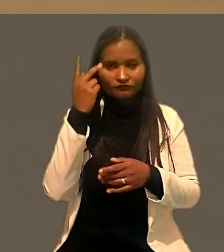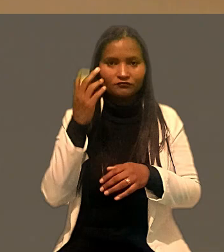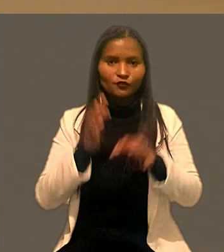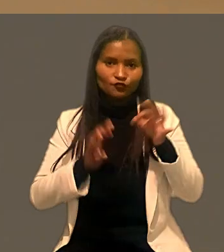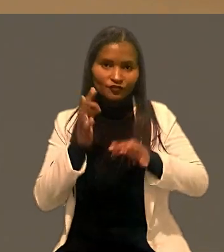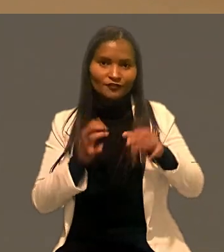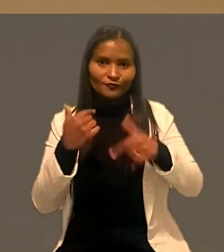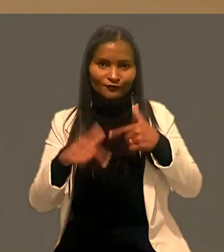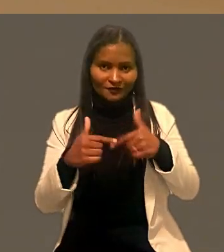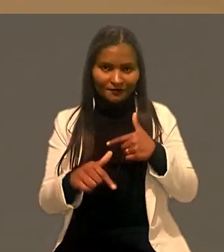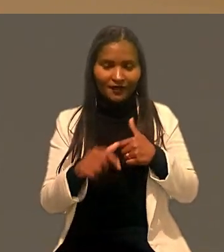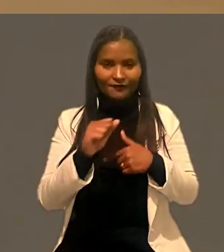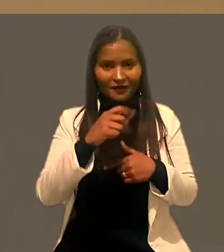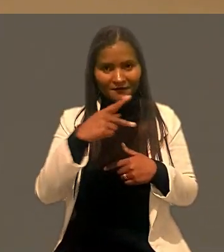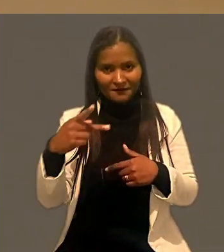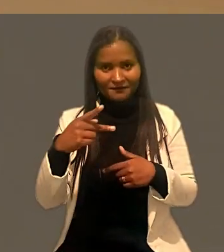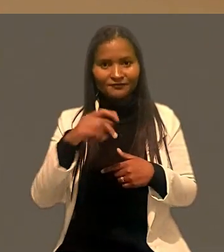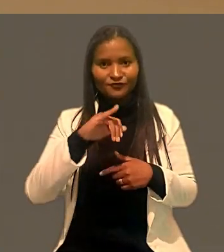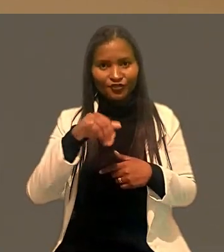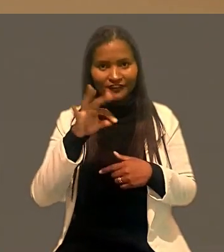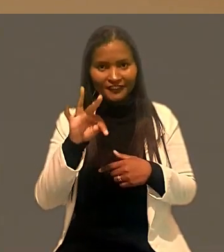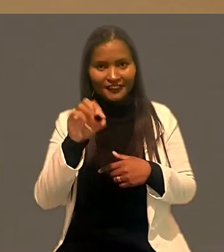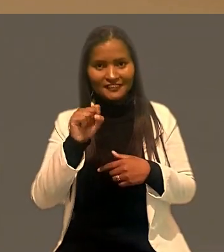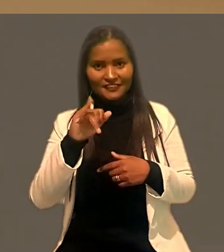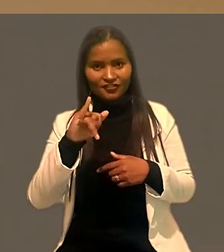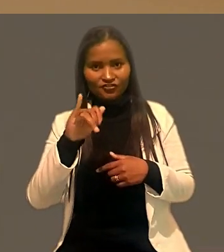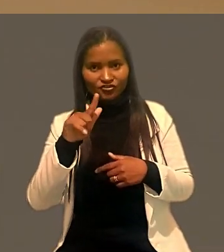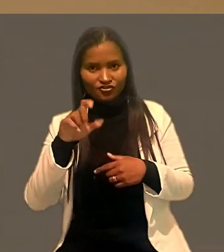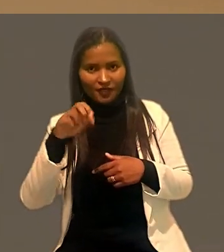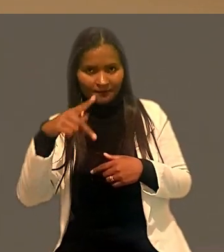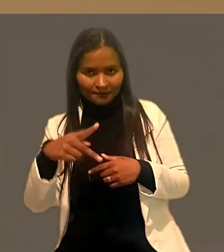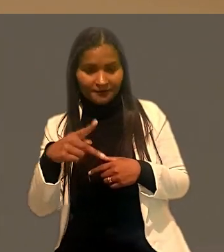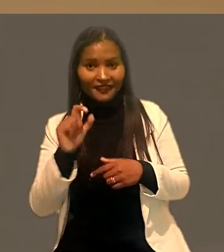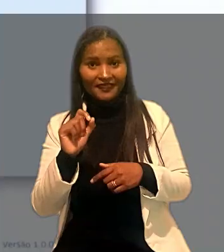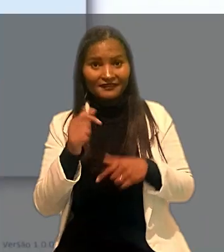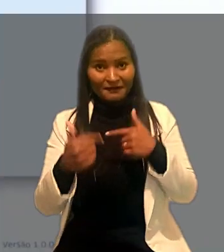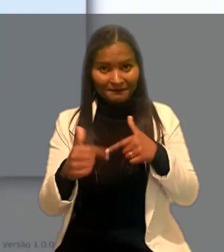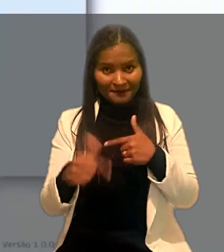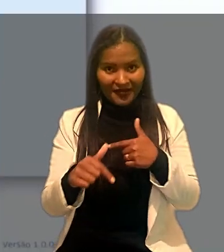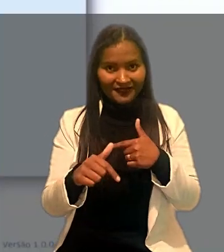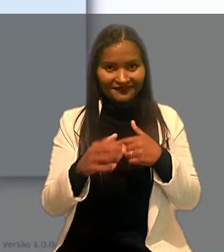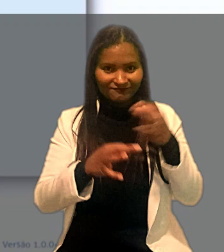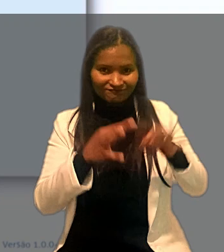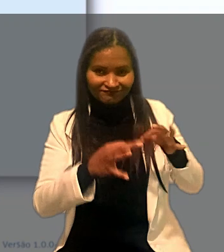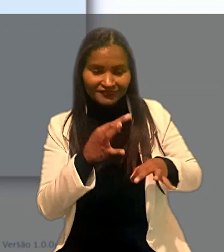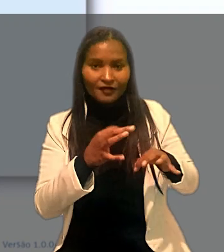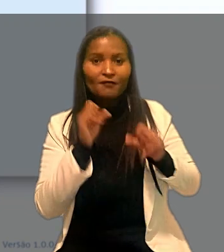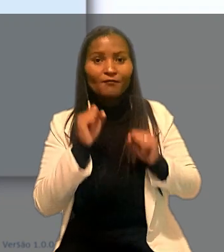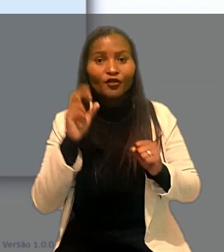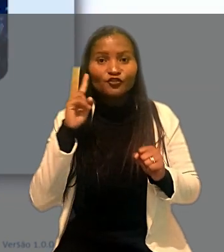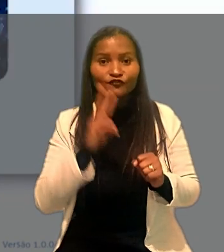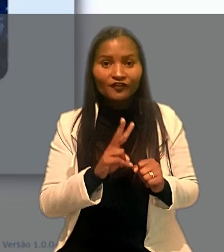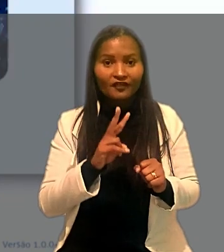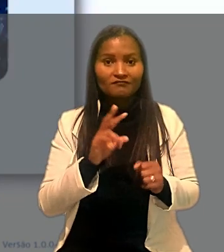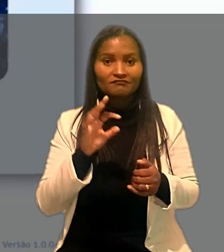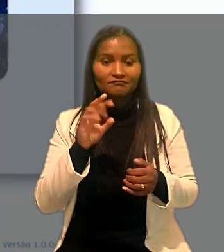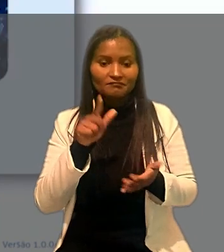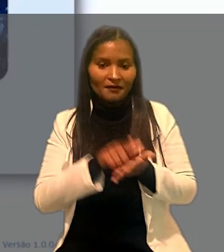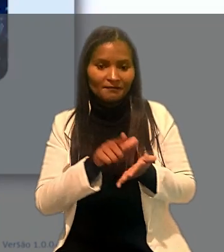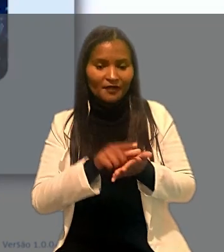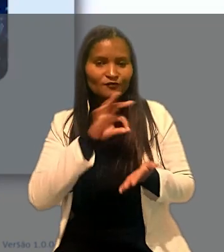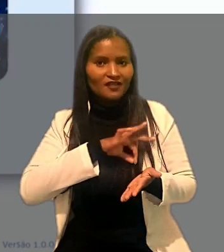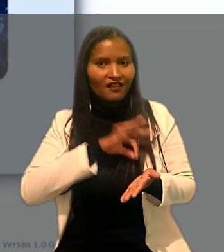de Pessoas da Justiça do Trabalho, o APJT-CIGEP, quem atua no Judiciário Trabalhista agora pode realizar consulta